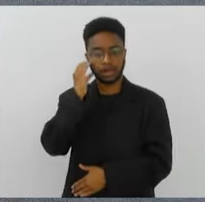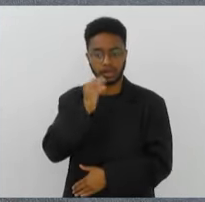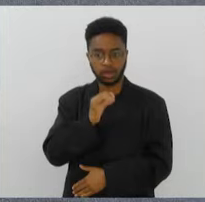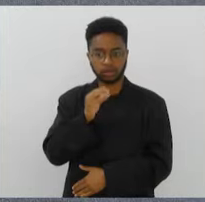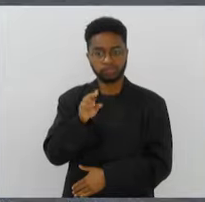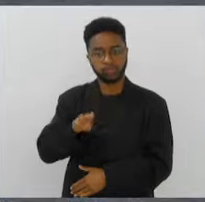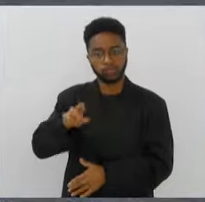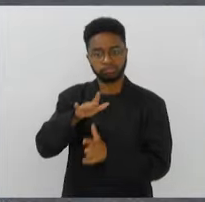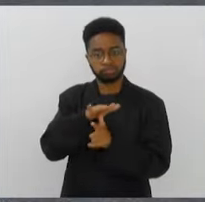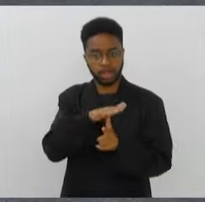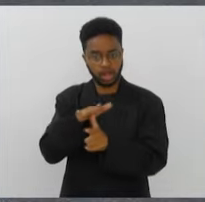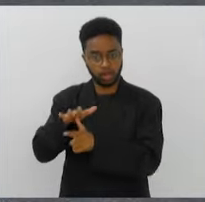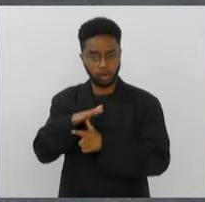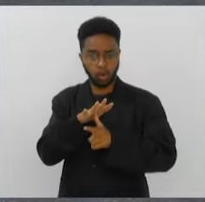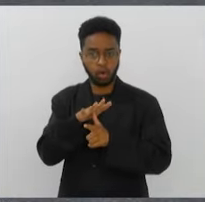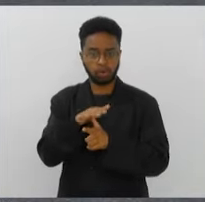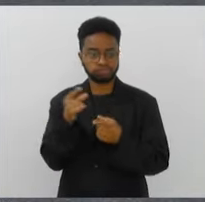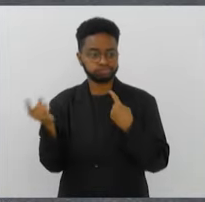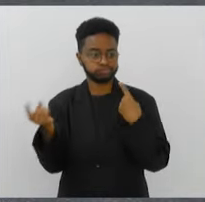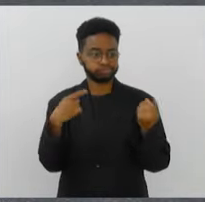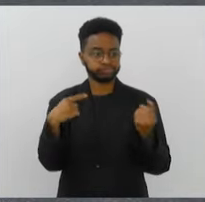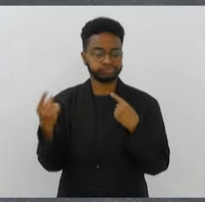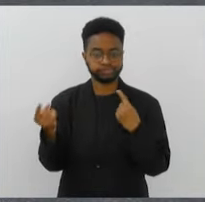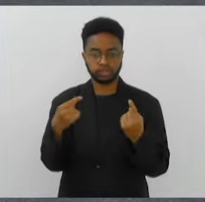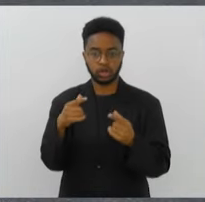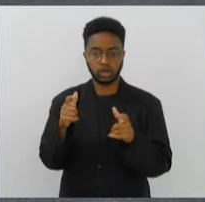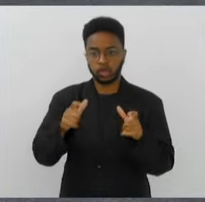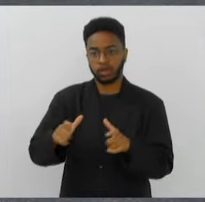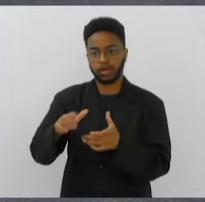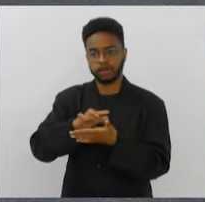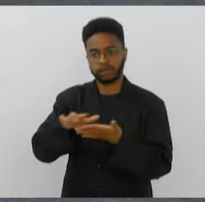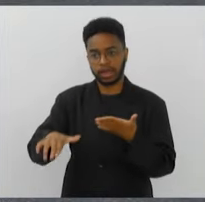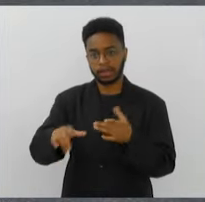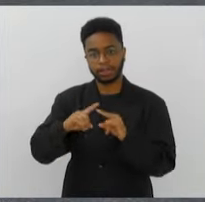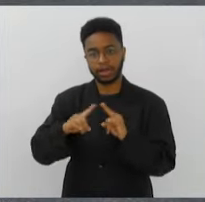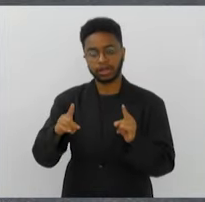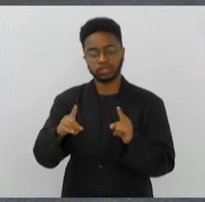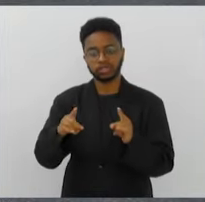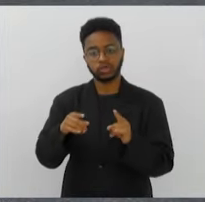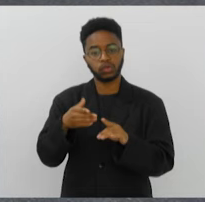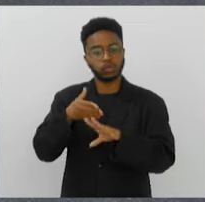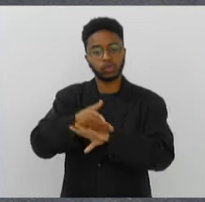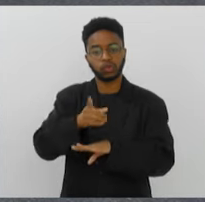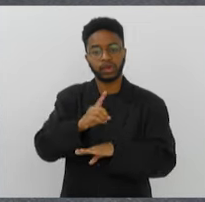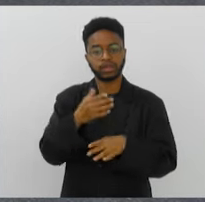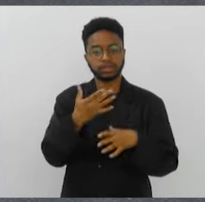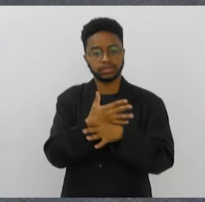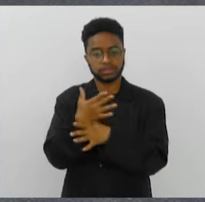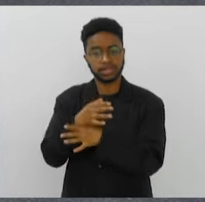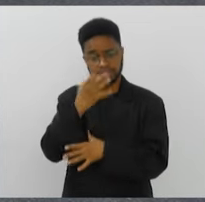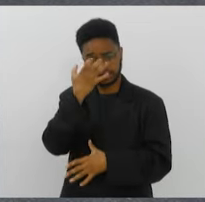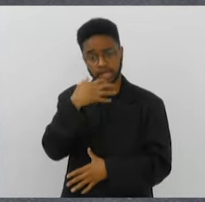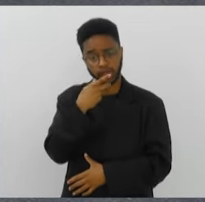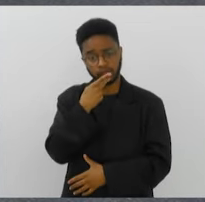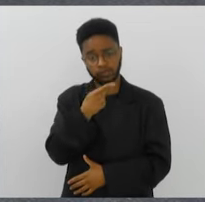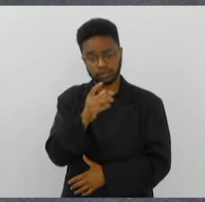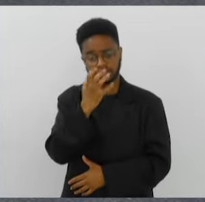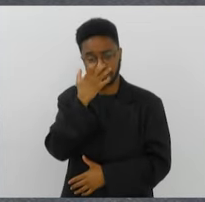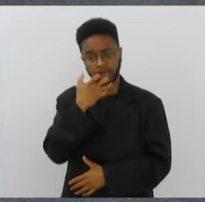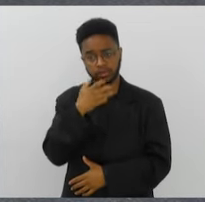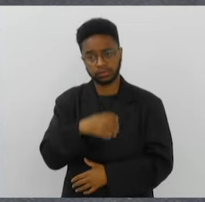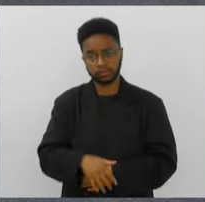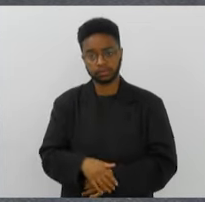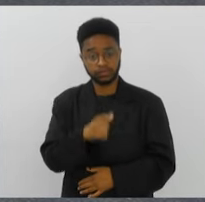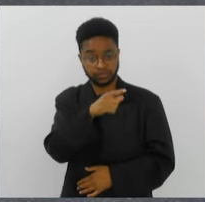de helicóptero para lá, para cá, não passa dentro das cidades. É sério. Vossa Excelência está